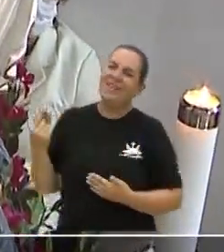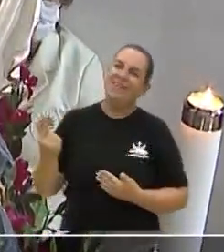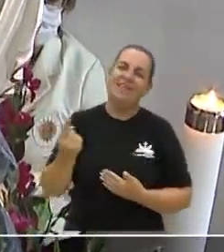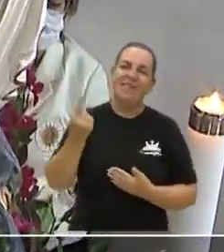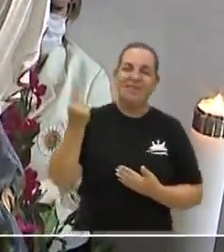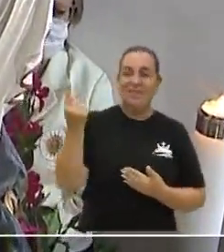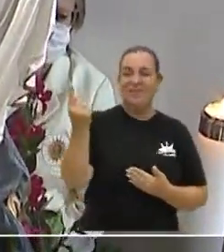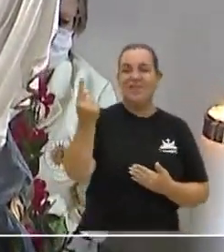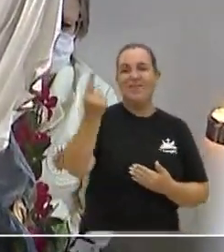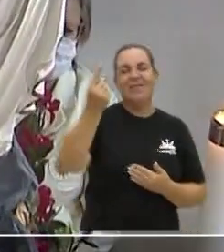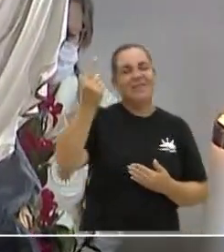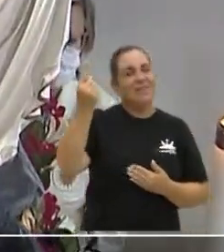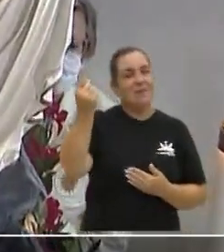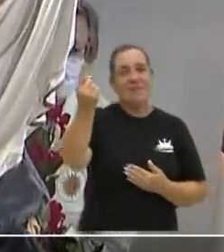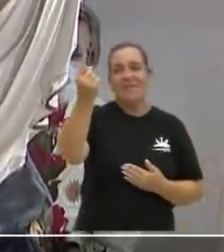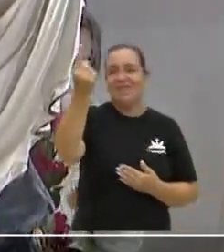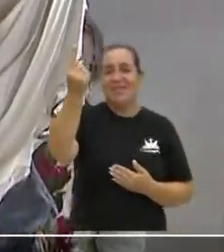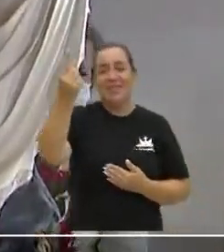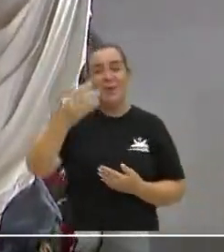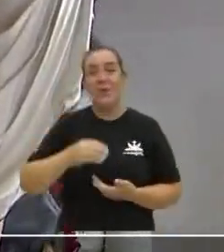Eterna é a sua